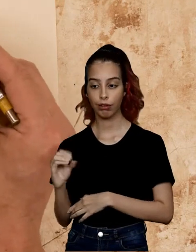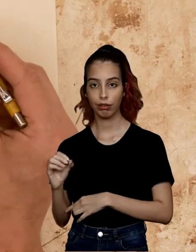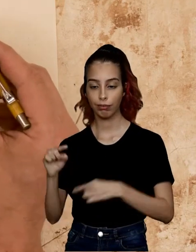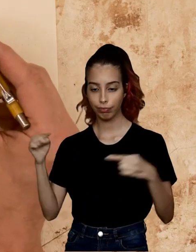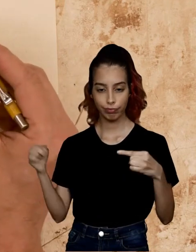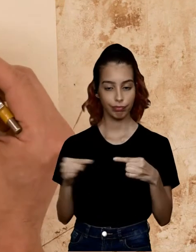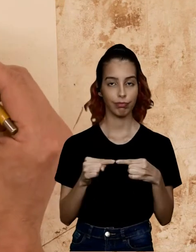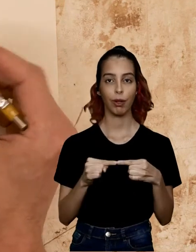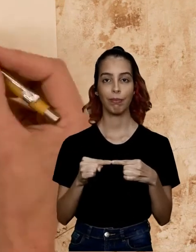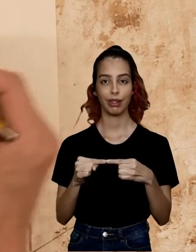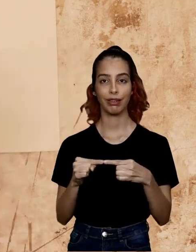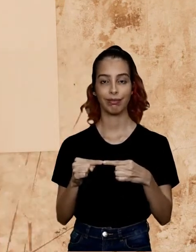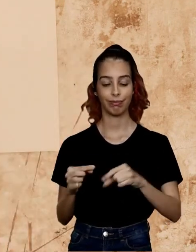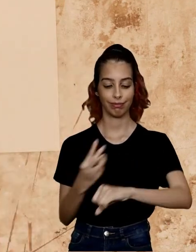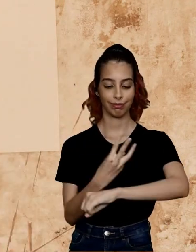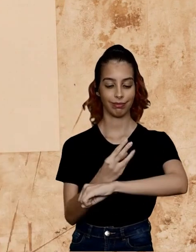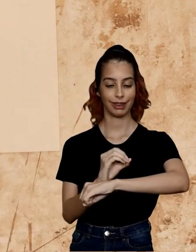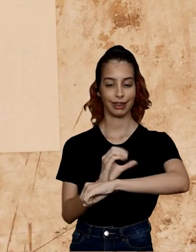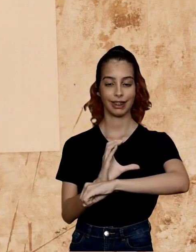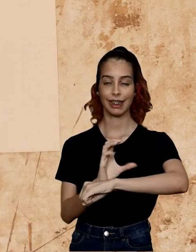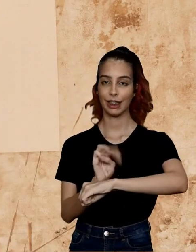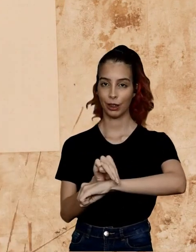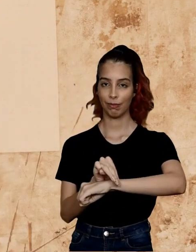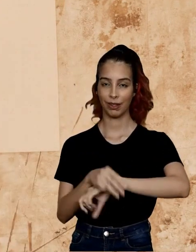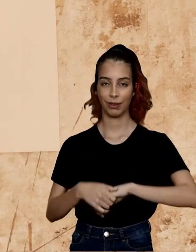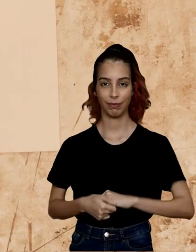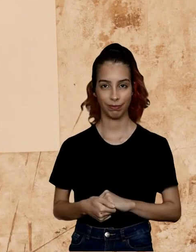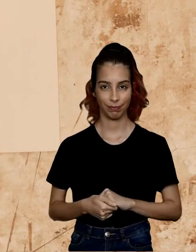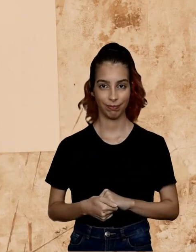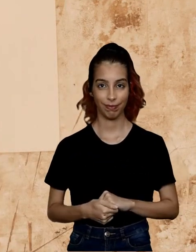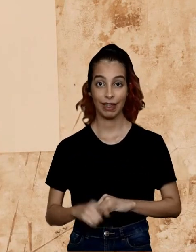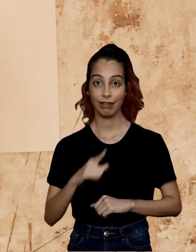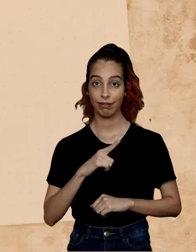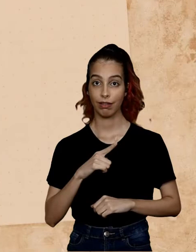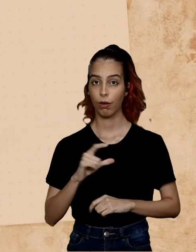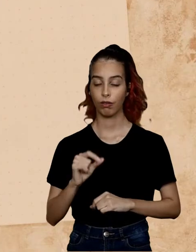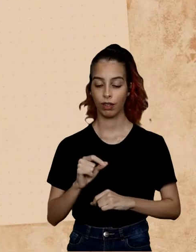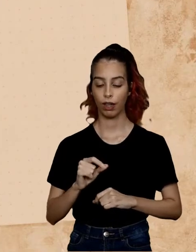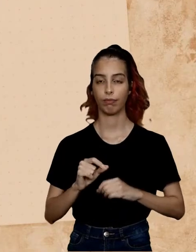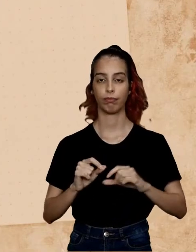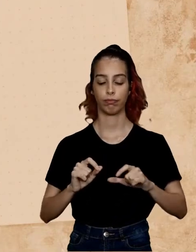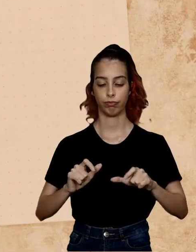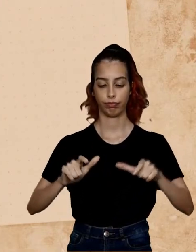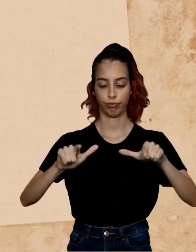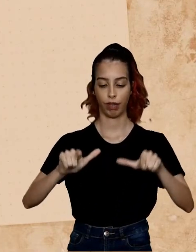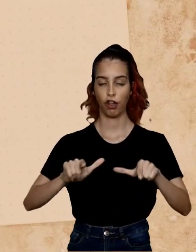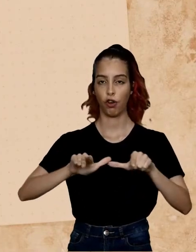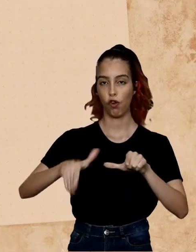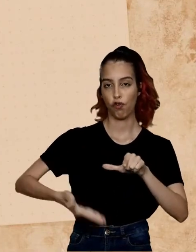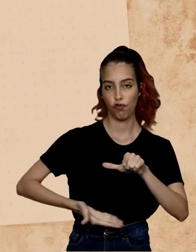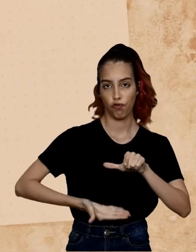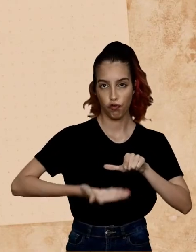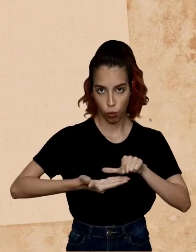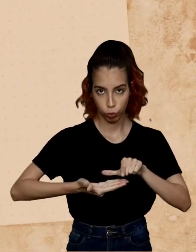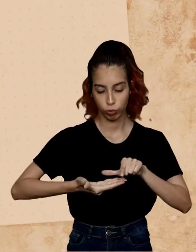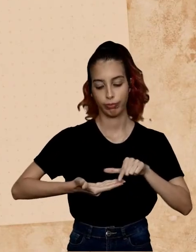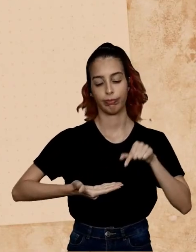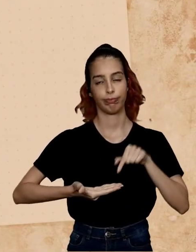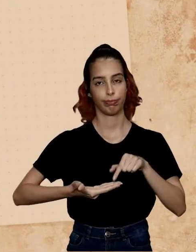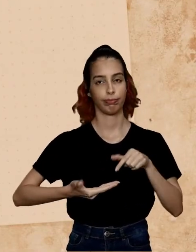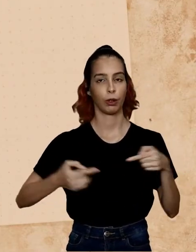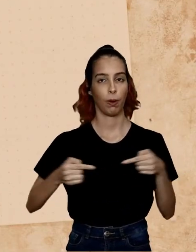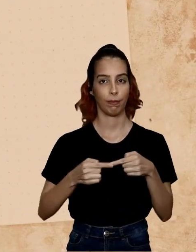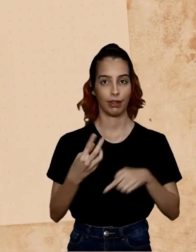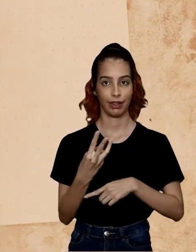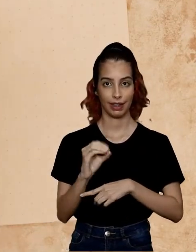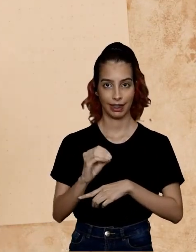é essa peça que vem aqui por dentro, o meu fundo, tá? Eu vou diminuir um pouco essa medida, vou passar de